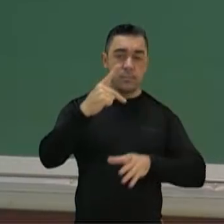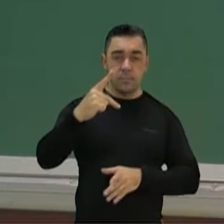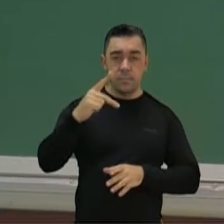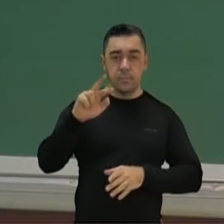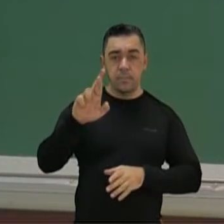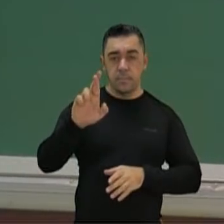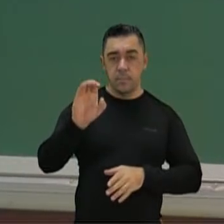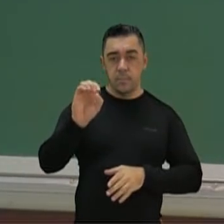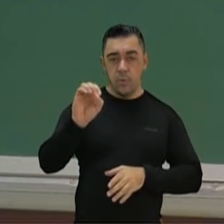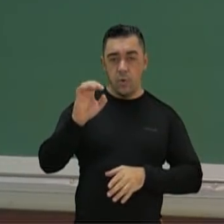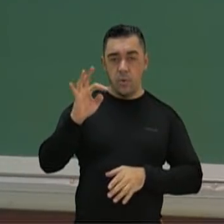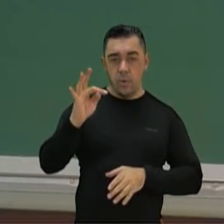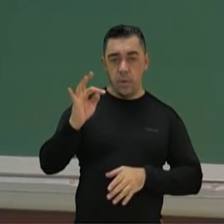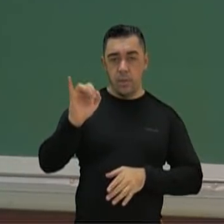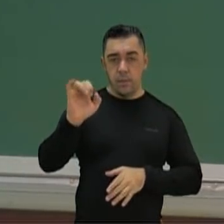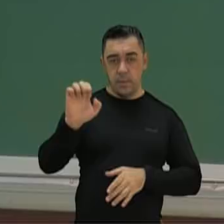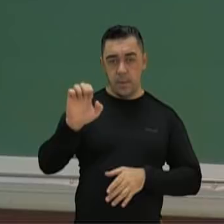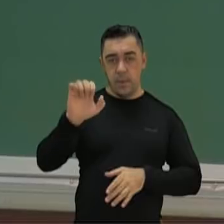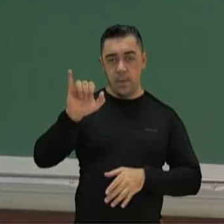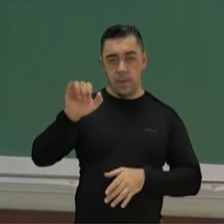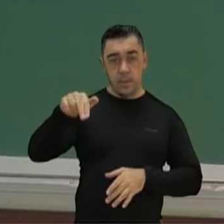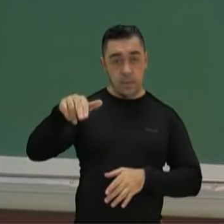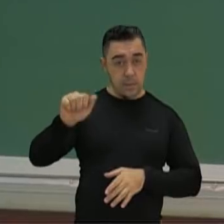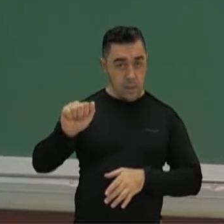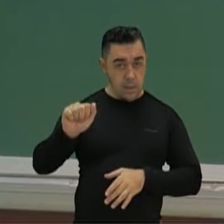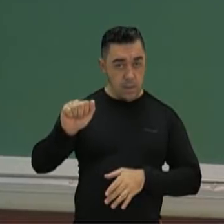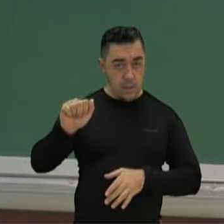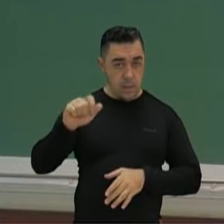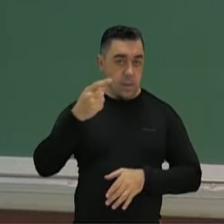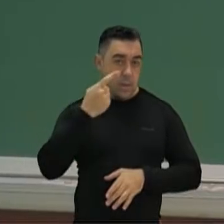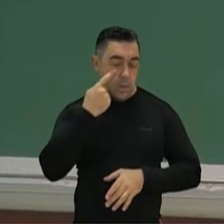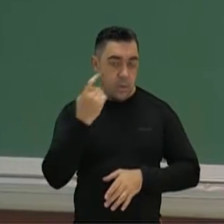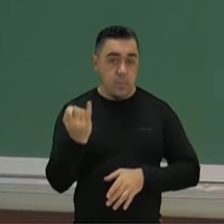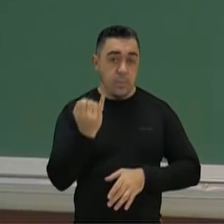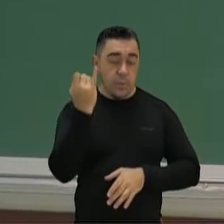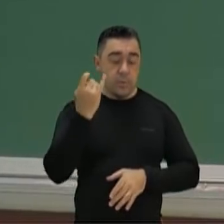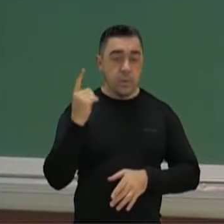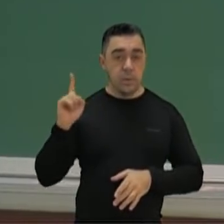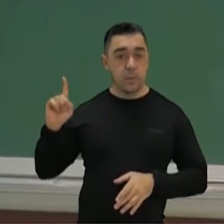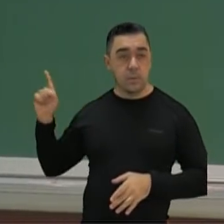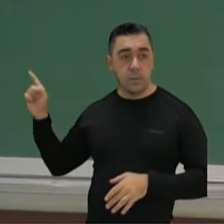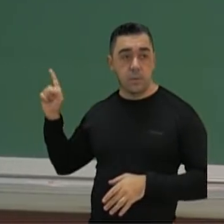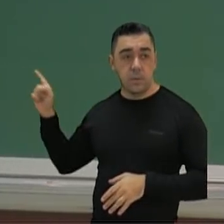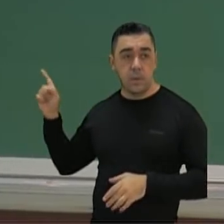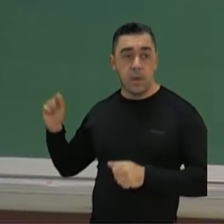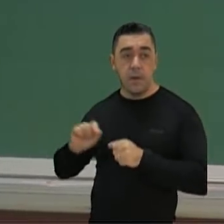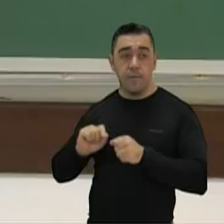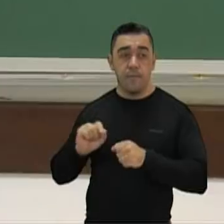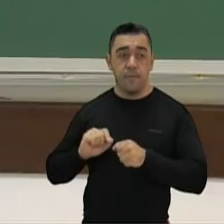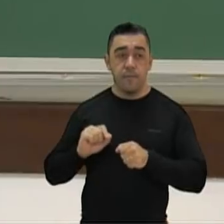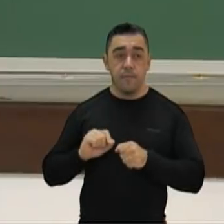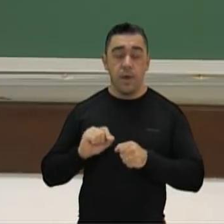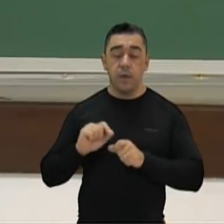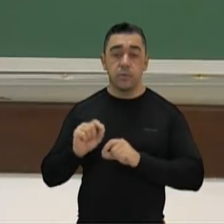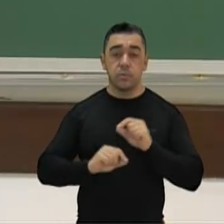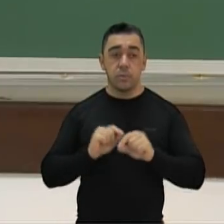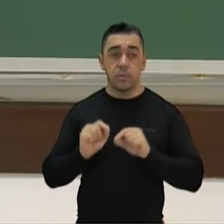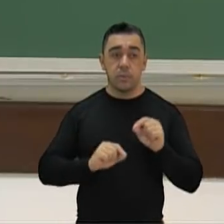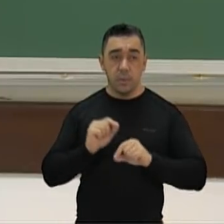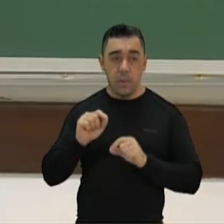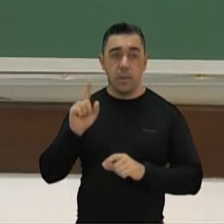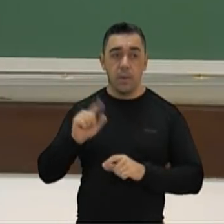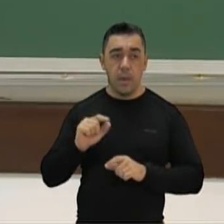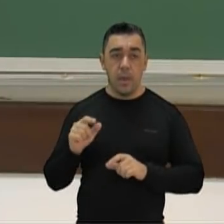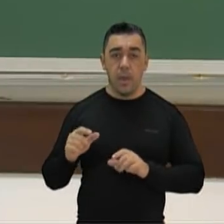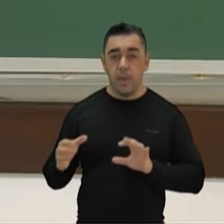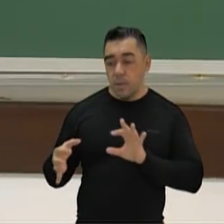que importante essa organela da célula, essa estrutura da célula. Ela tem a função de produzir essas proteínas, de